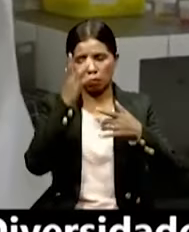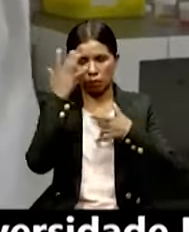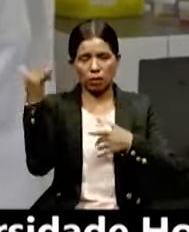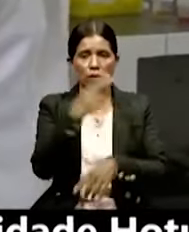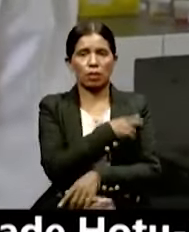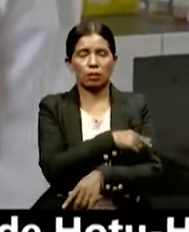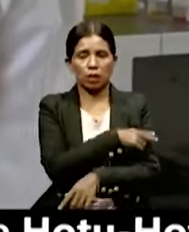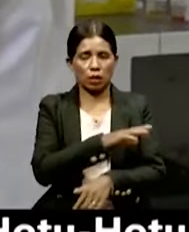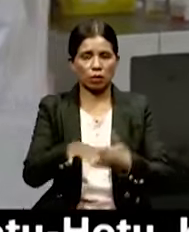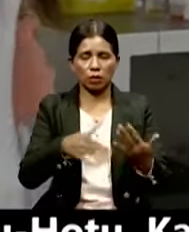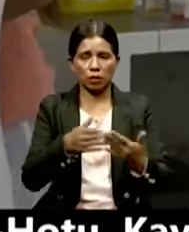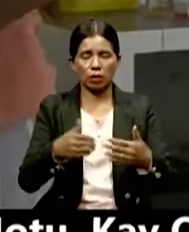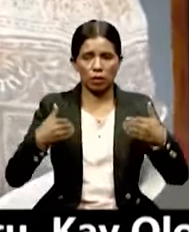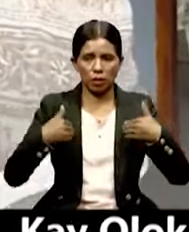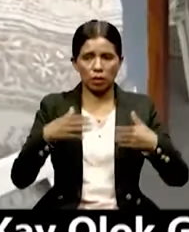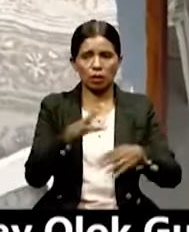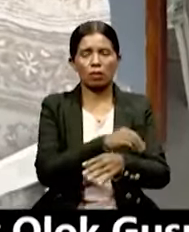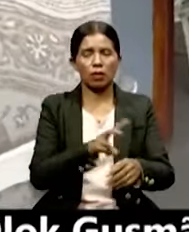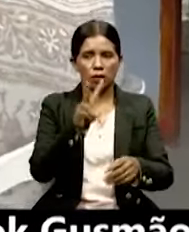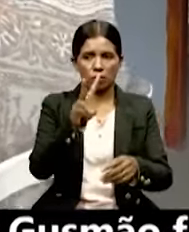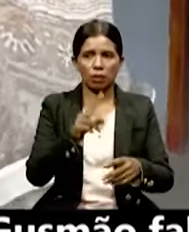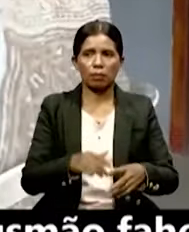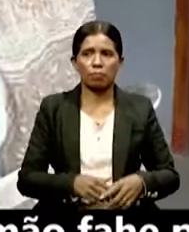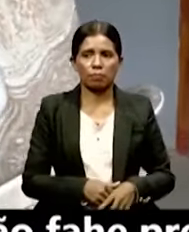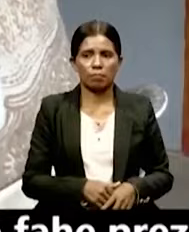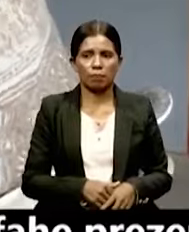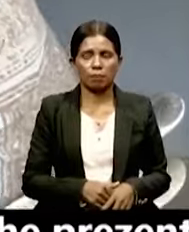saúde Cira no seja recrutamento fazer a rua.